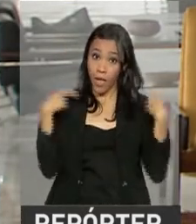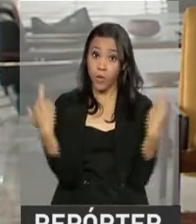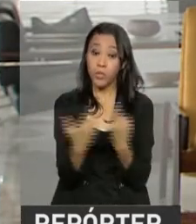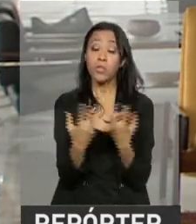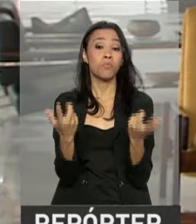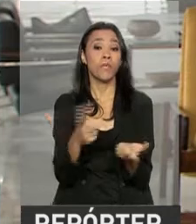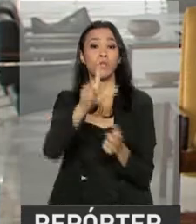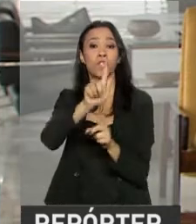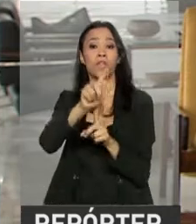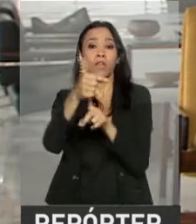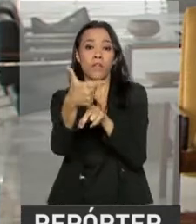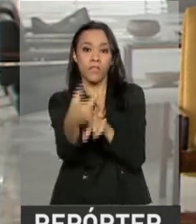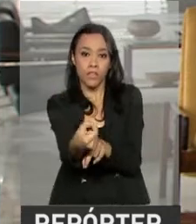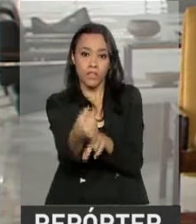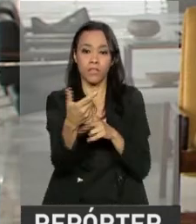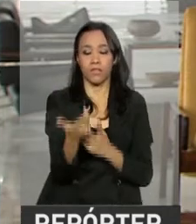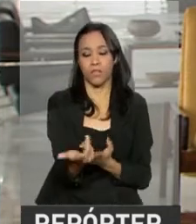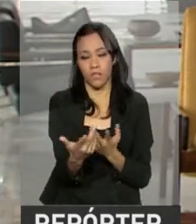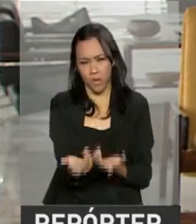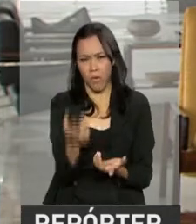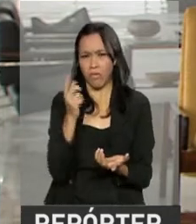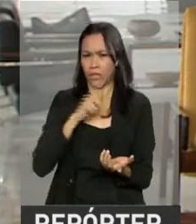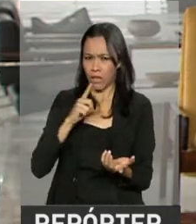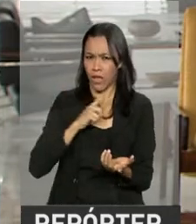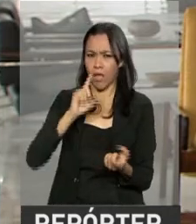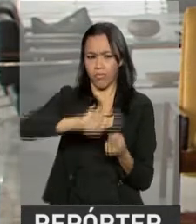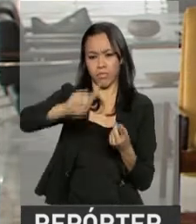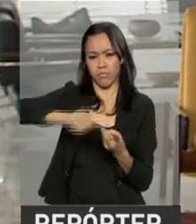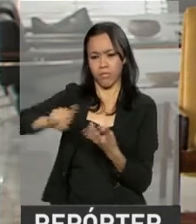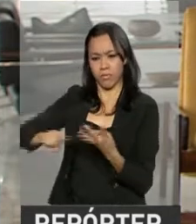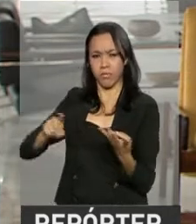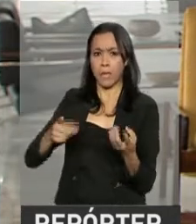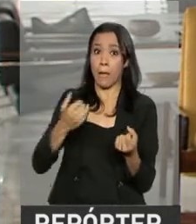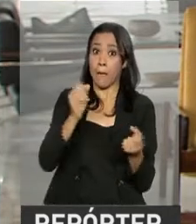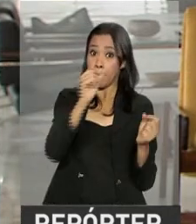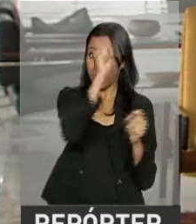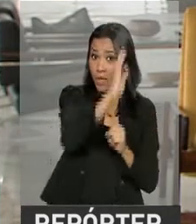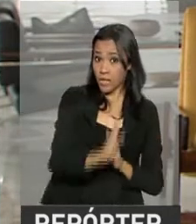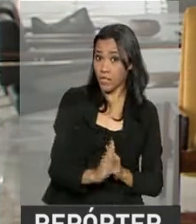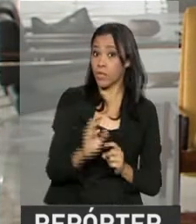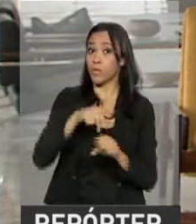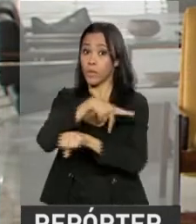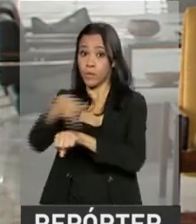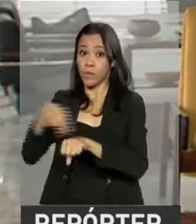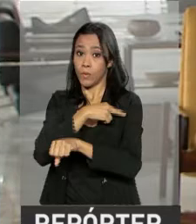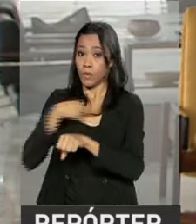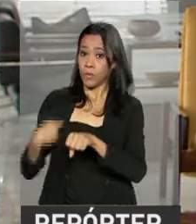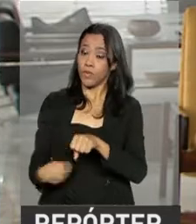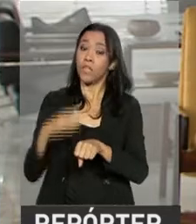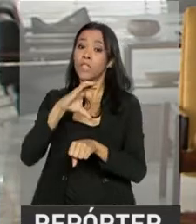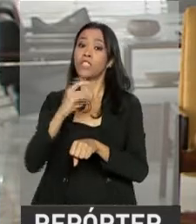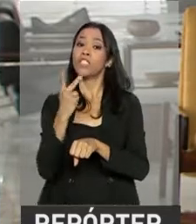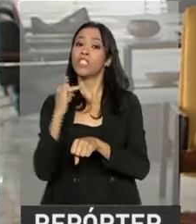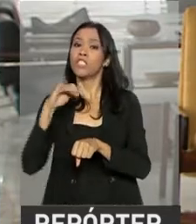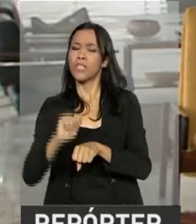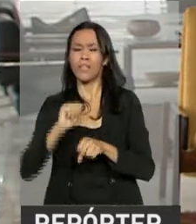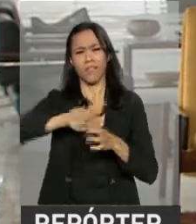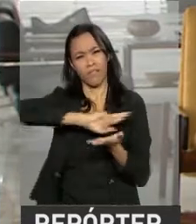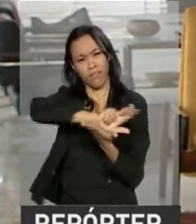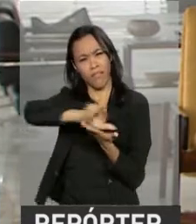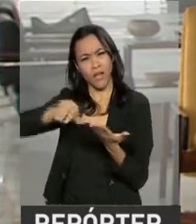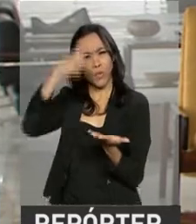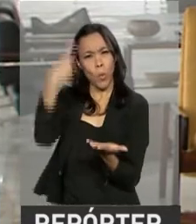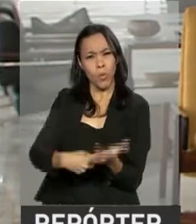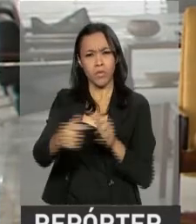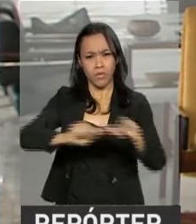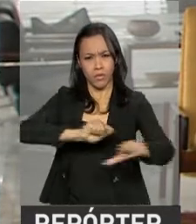maiores economias do mundo fortes parceiros comerciais Brasil e China mantém diversos acordos aí em várias